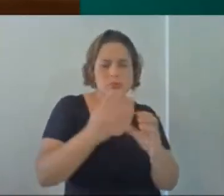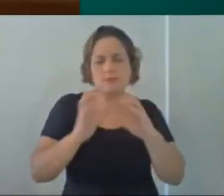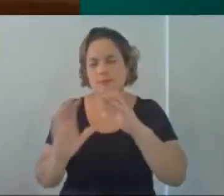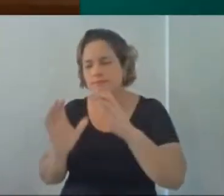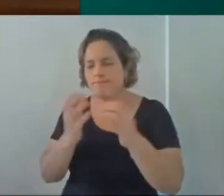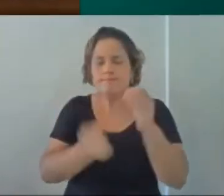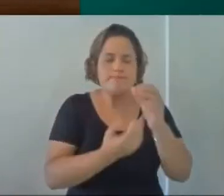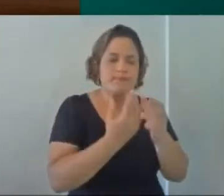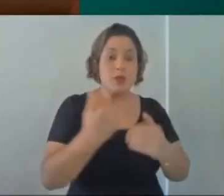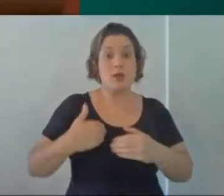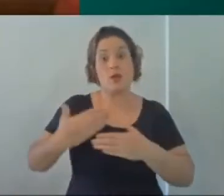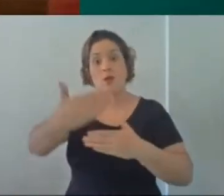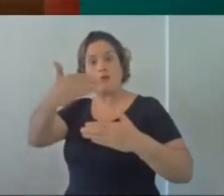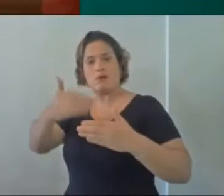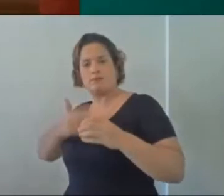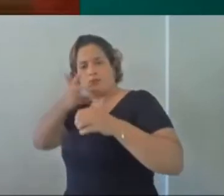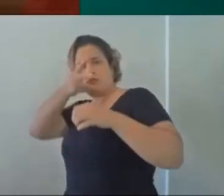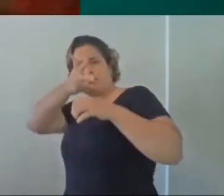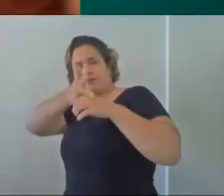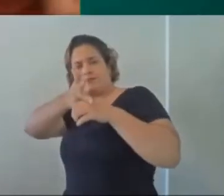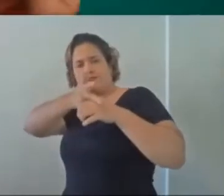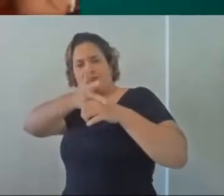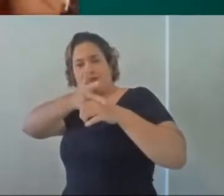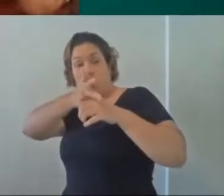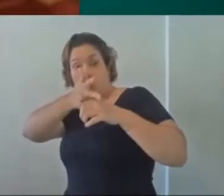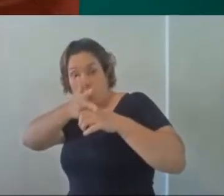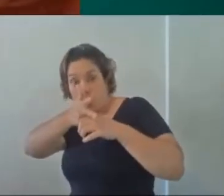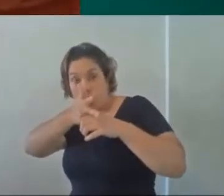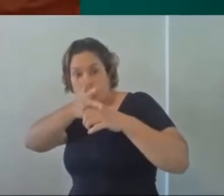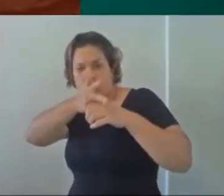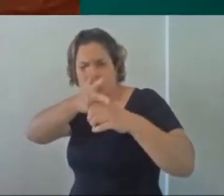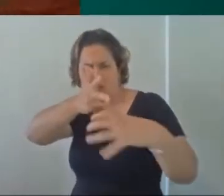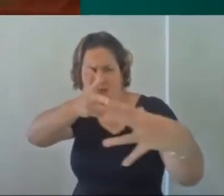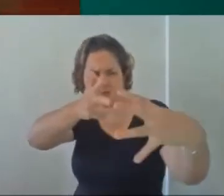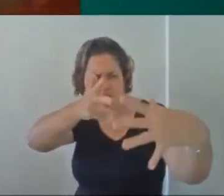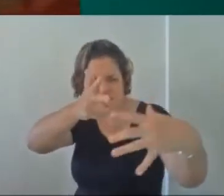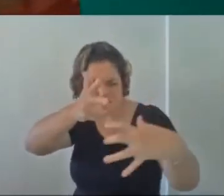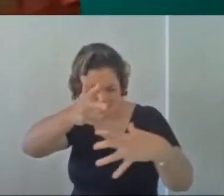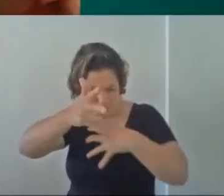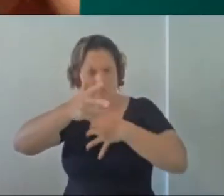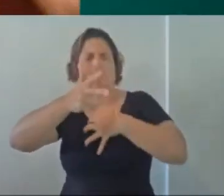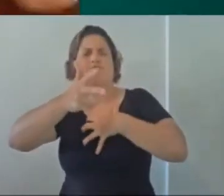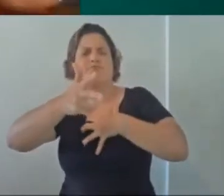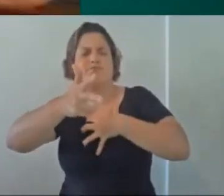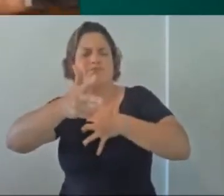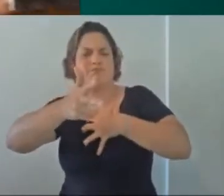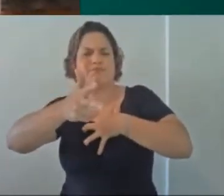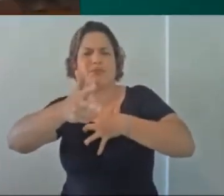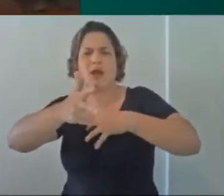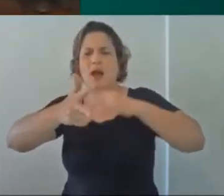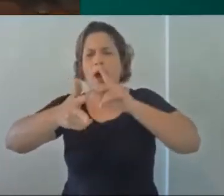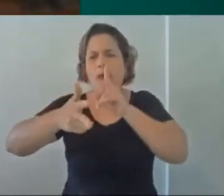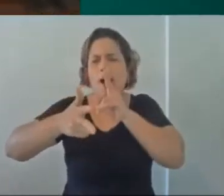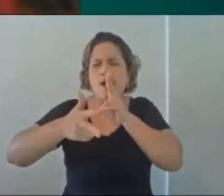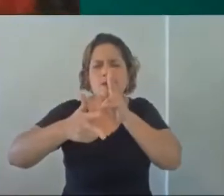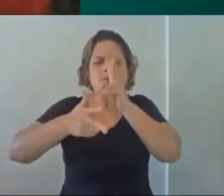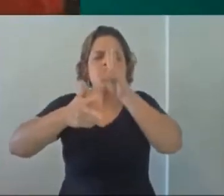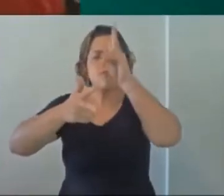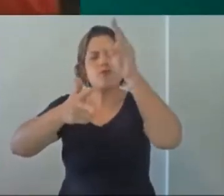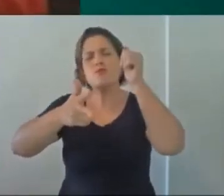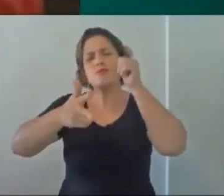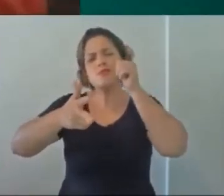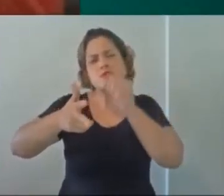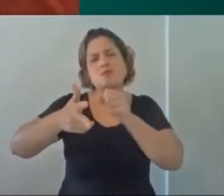registrando eles, fazendo onde a vovozinha Bernal cantava. Então, eu acredito que é muito impactante nesse sentido